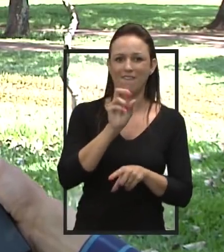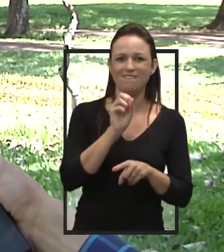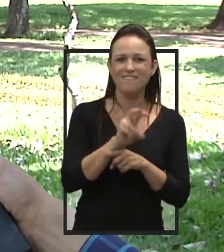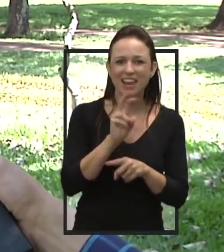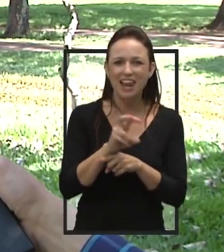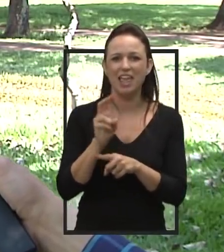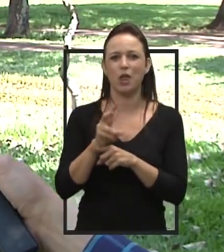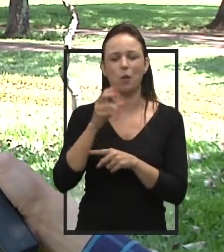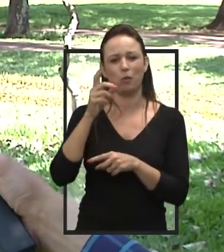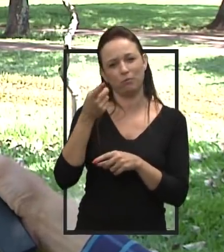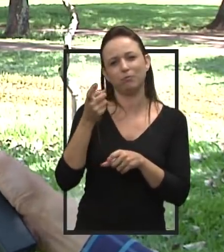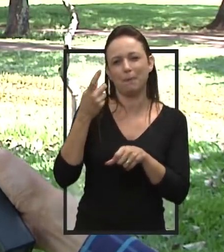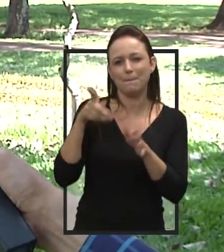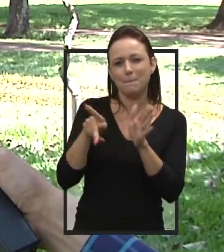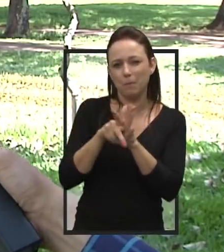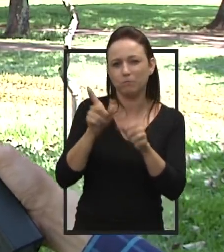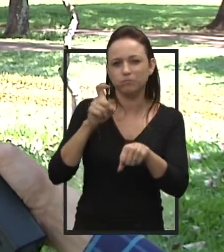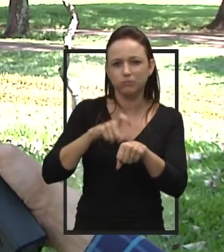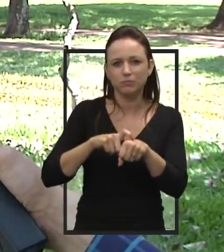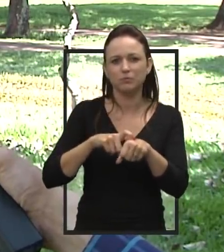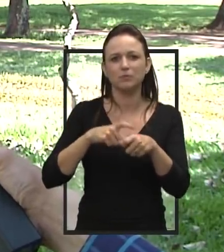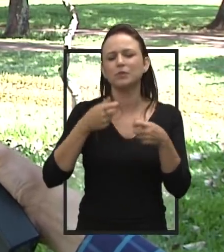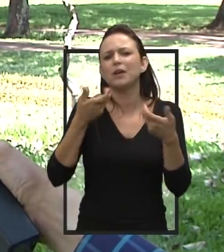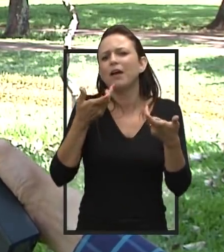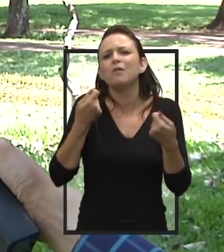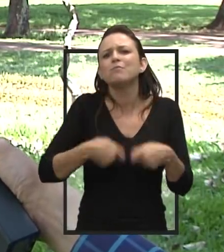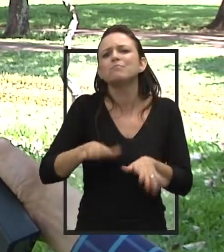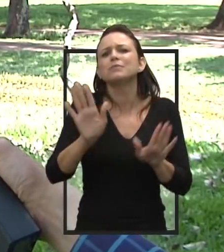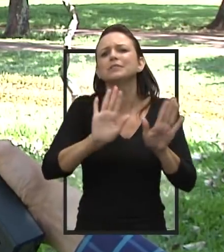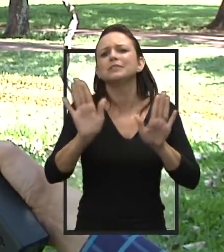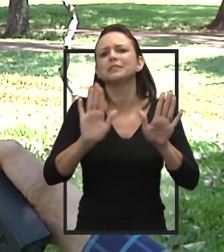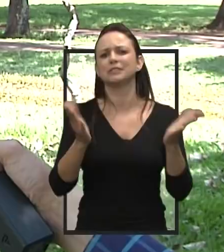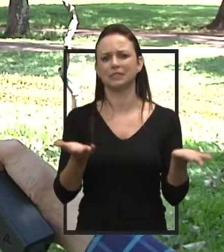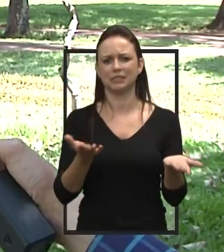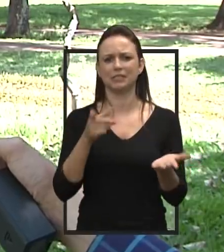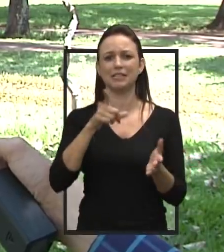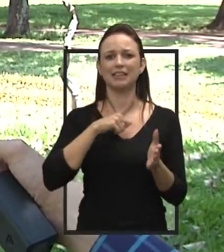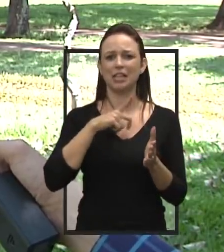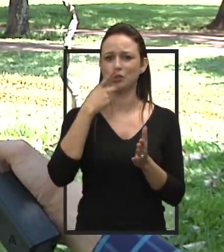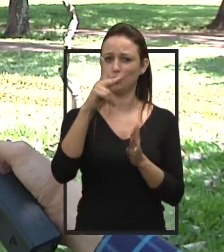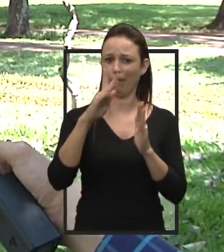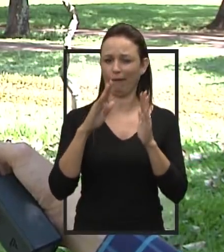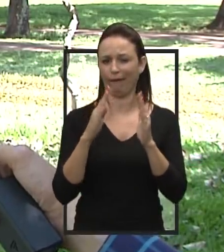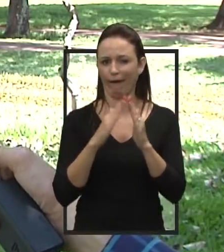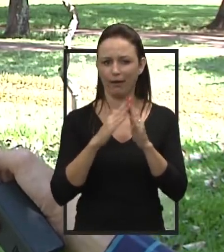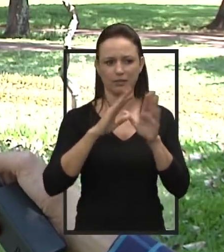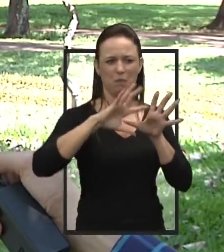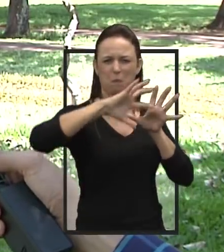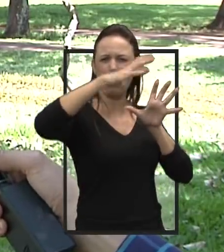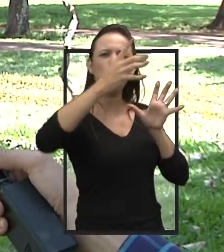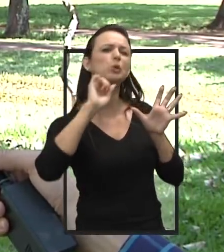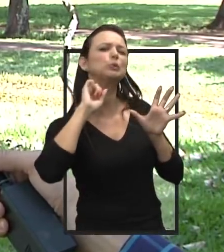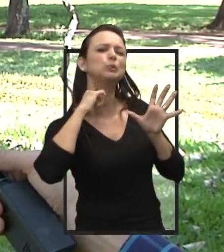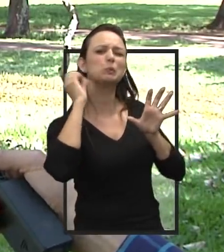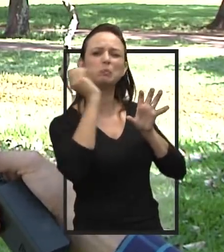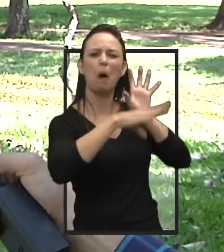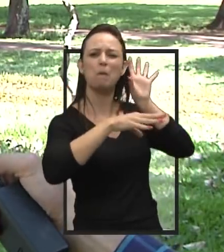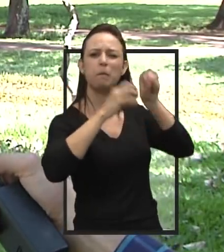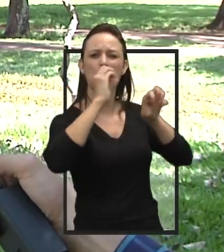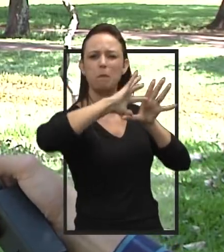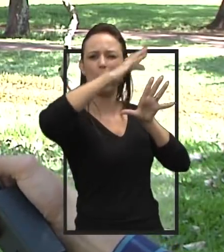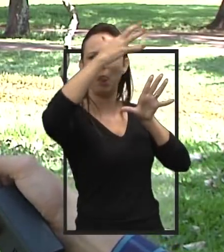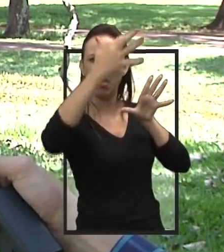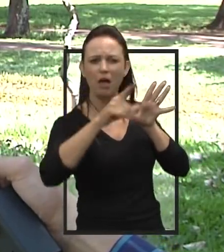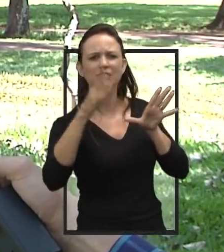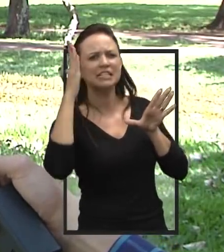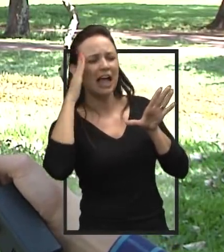veneno para controle de escorpião é desnecessário. Se você tem um monte de entulho do lado da sua casa, você sabe